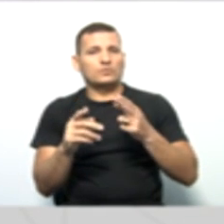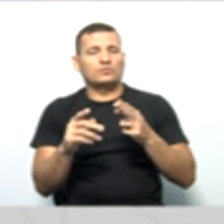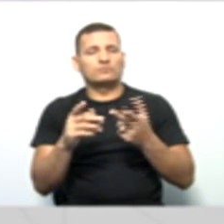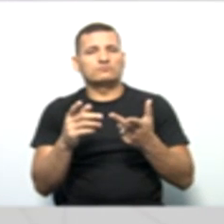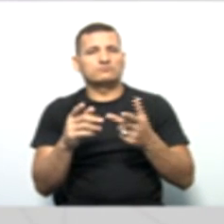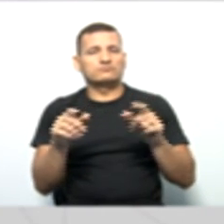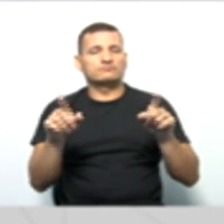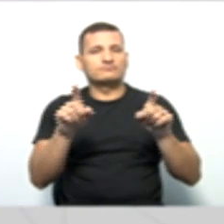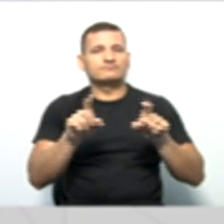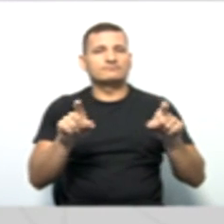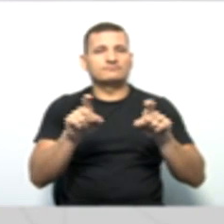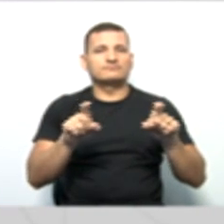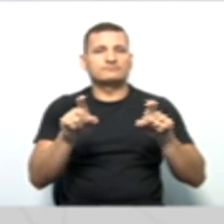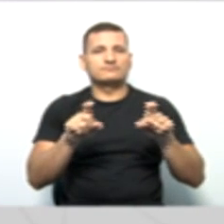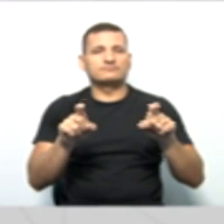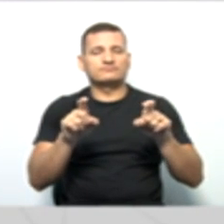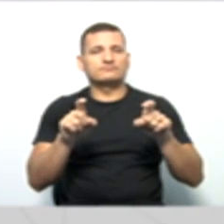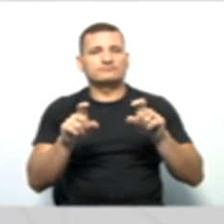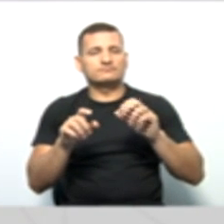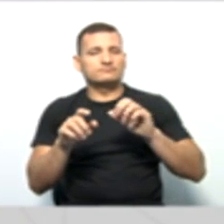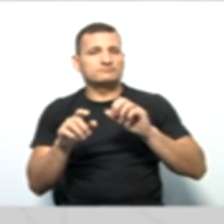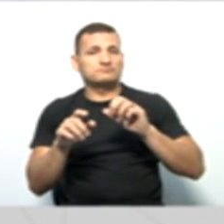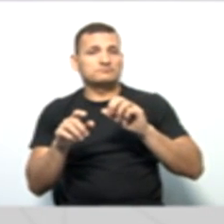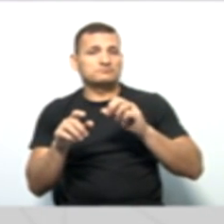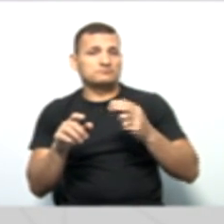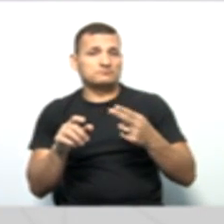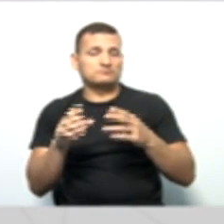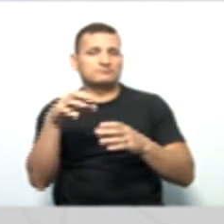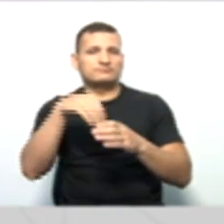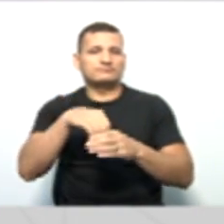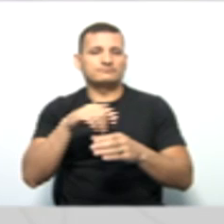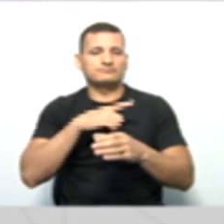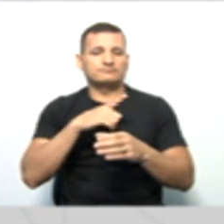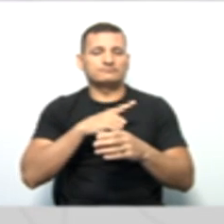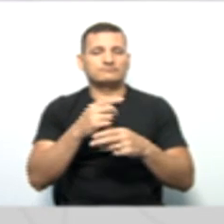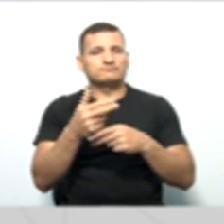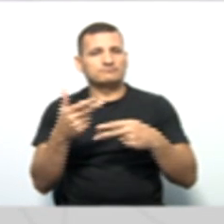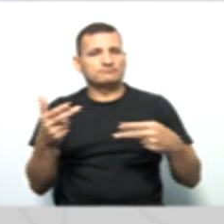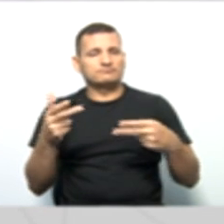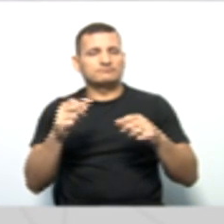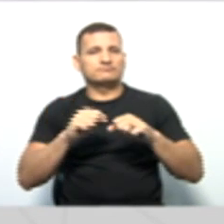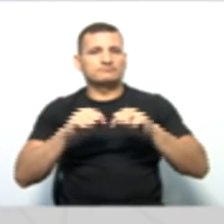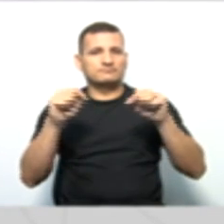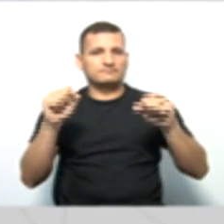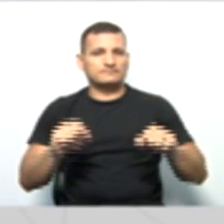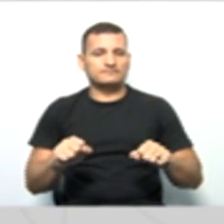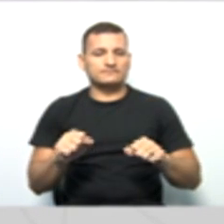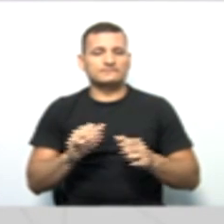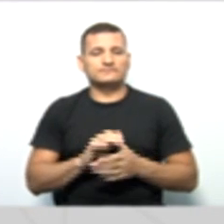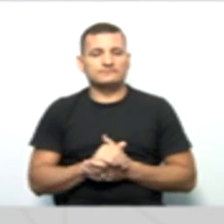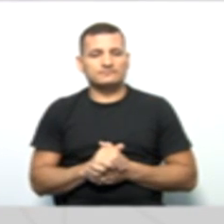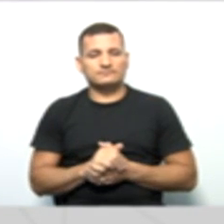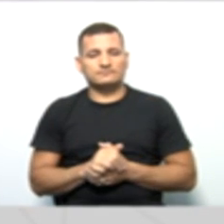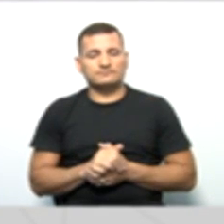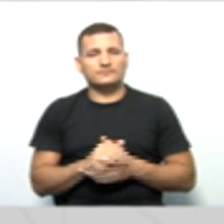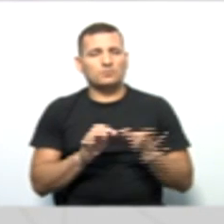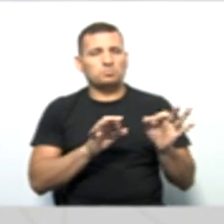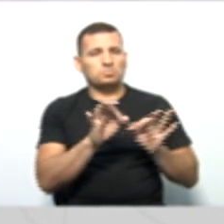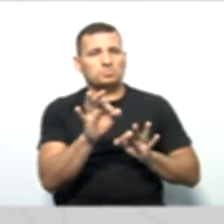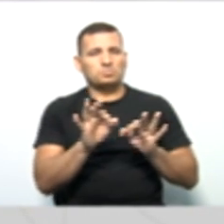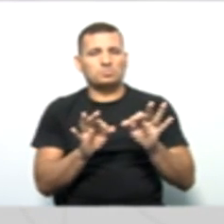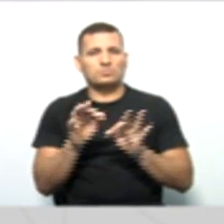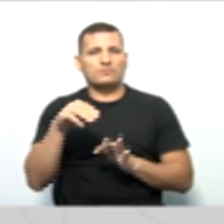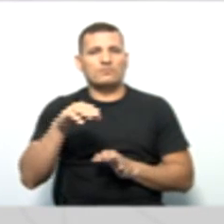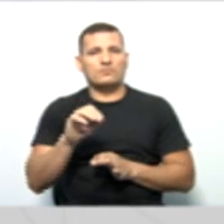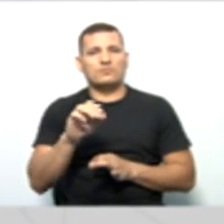desktop. E aí entra os componentes de software, né? Que a gente vai ver mais para frente, que é a questão da modularidade do nosso